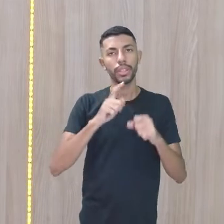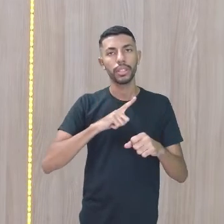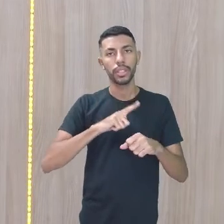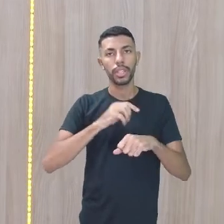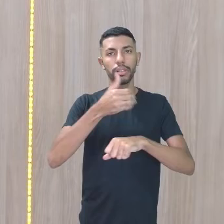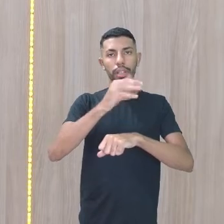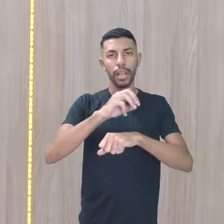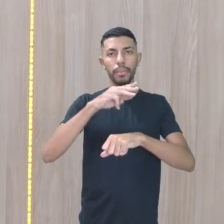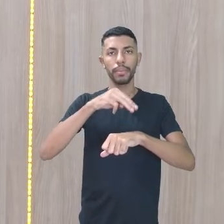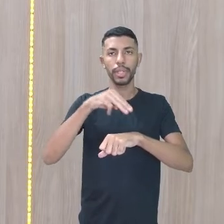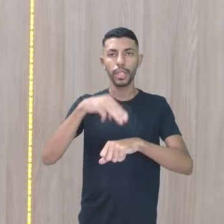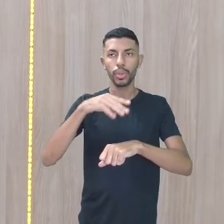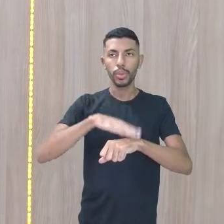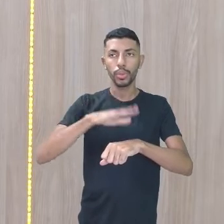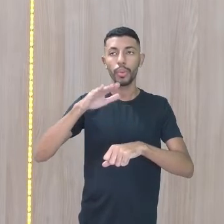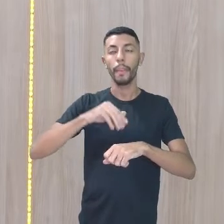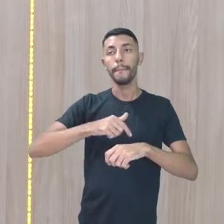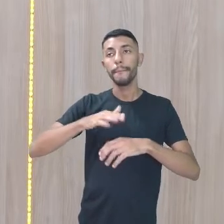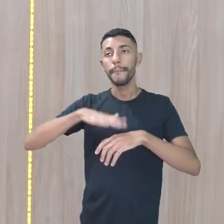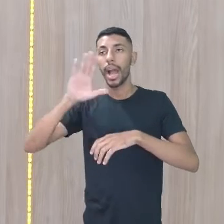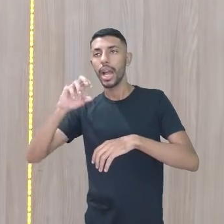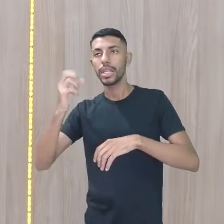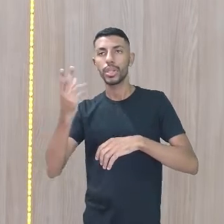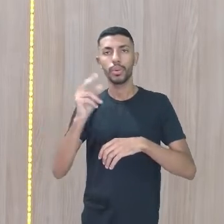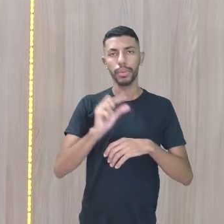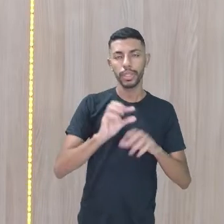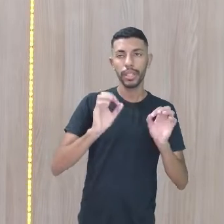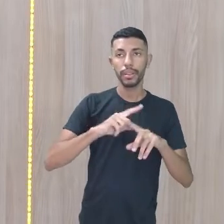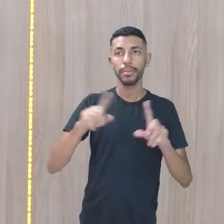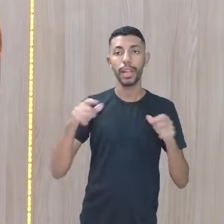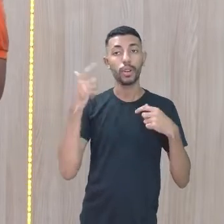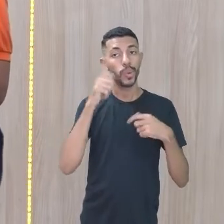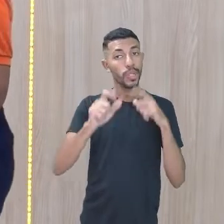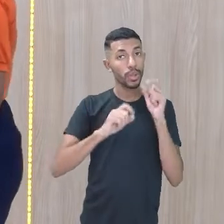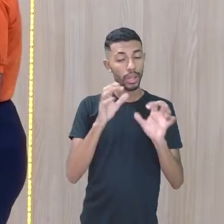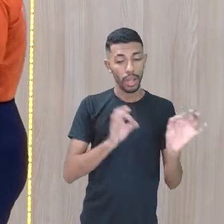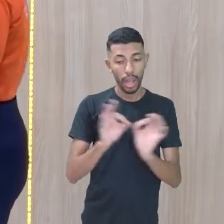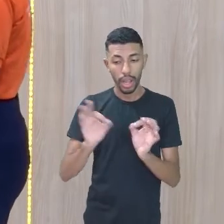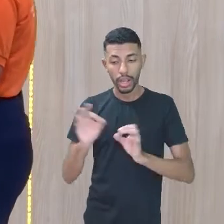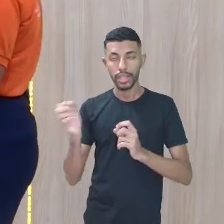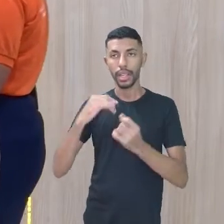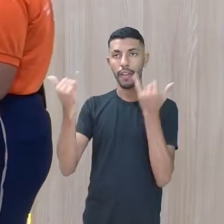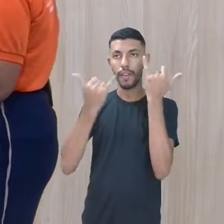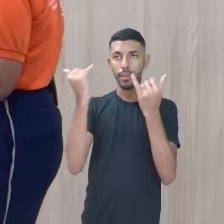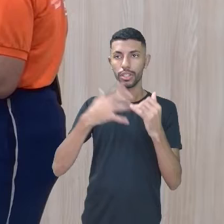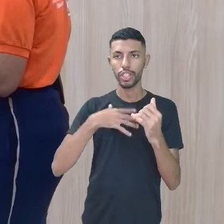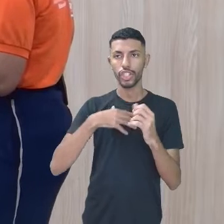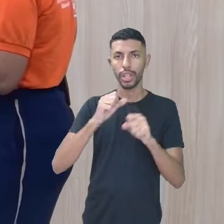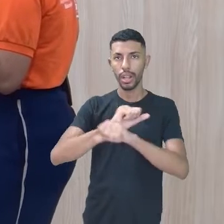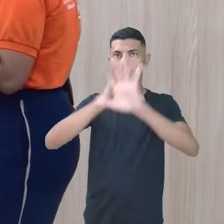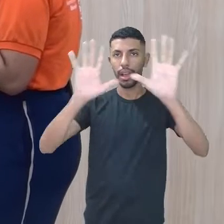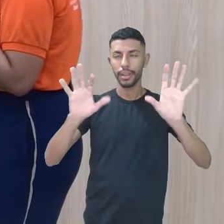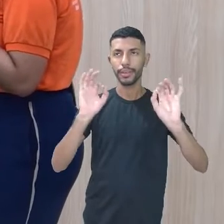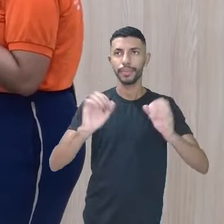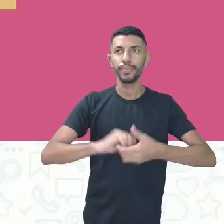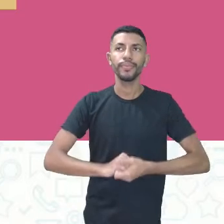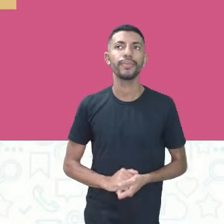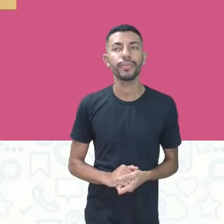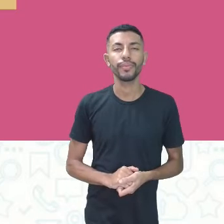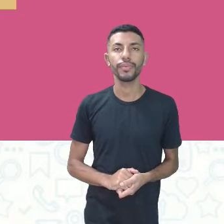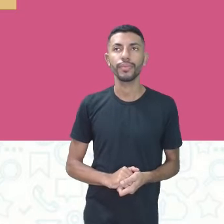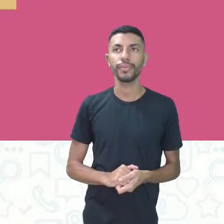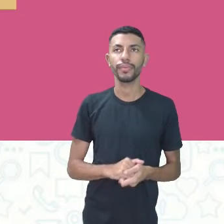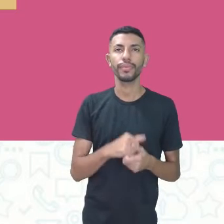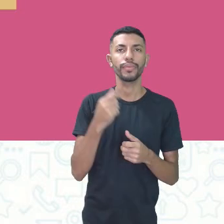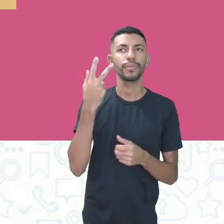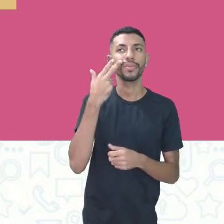mais do que isso, mas eu consigo aí organizar as minhas informações de forma mais objetiva. Normalmente, as